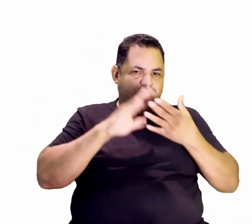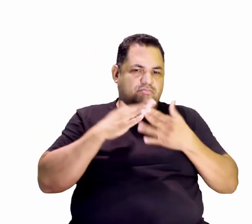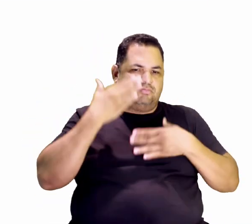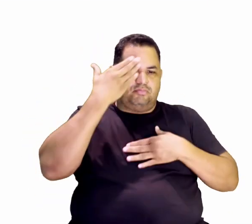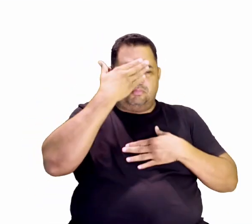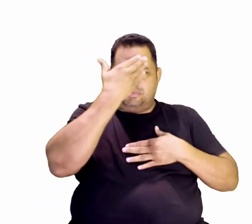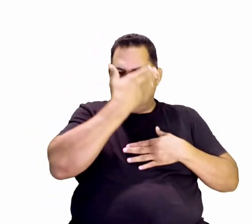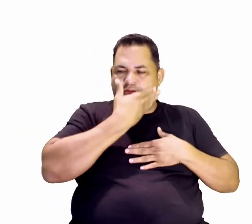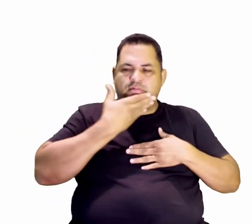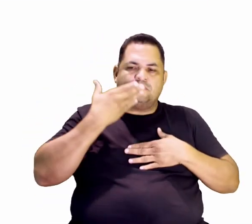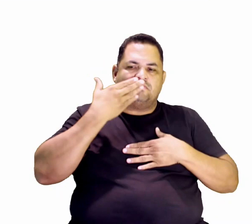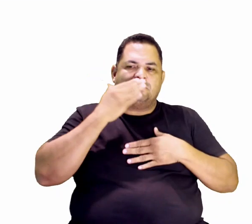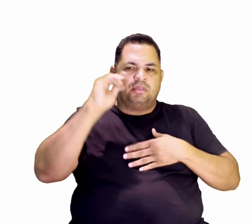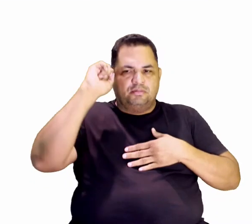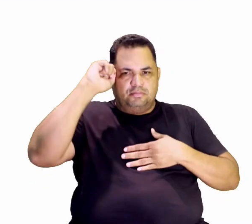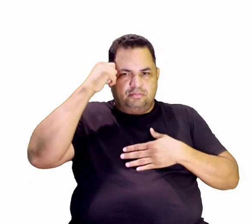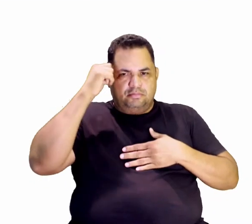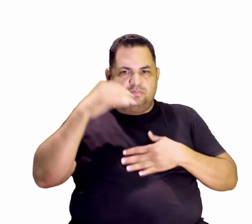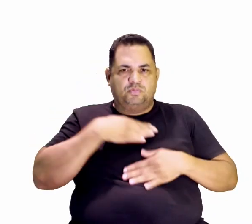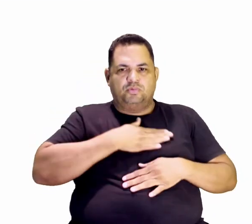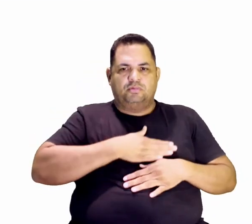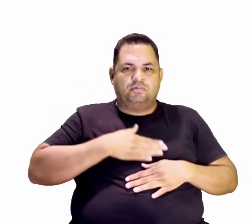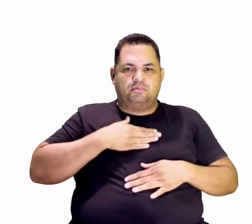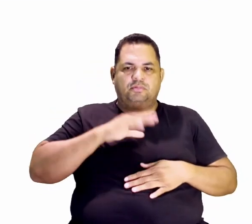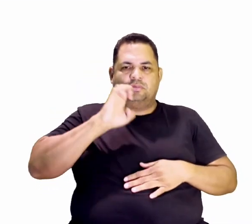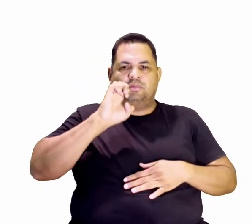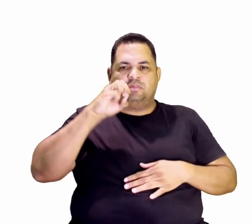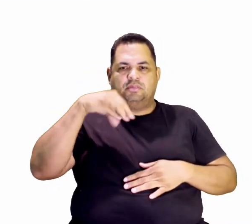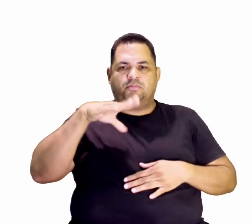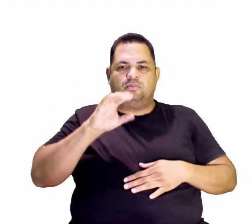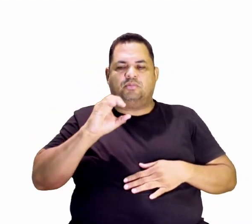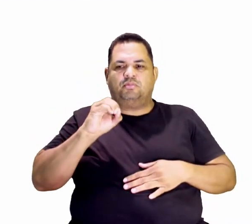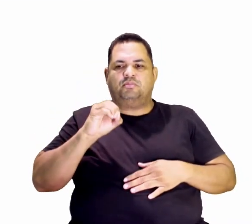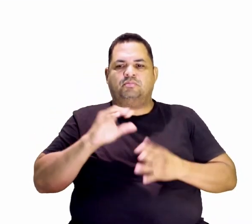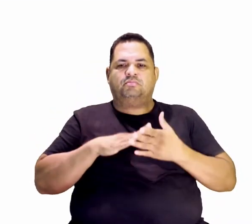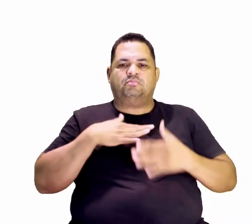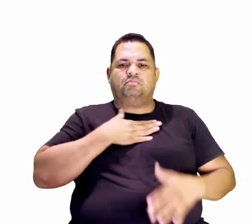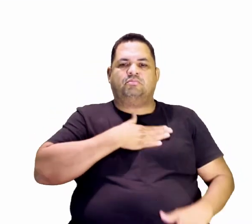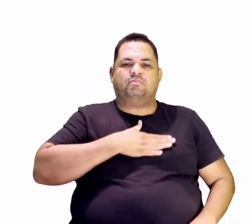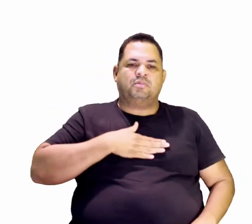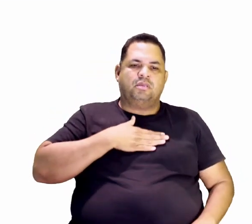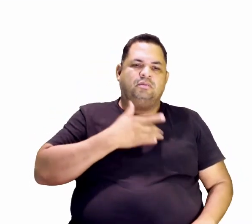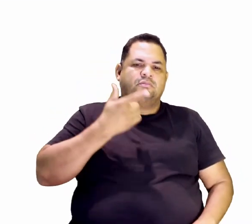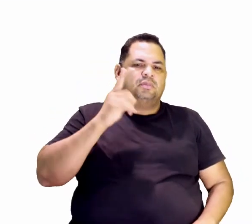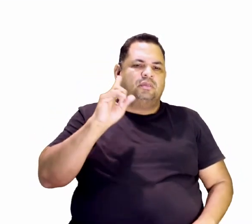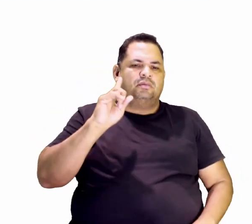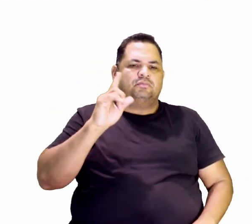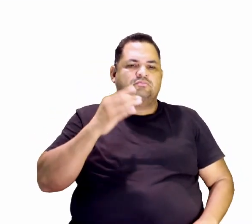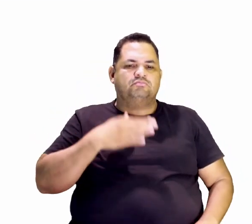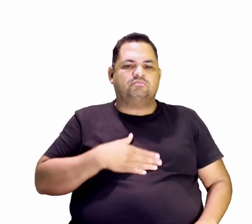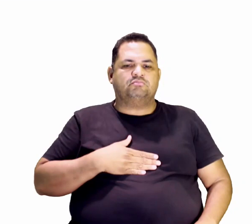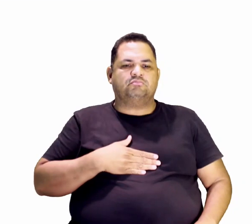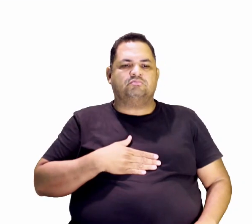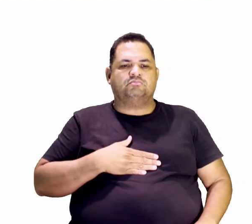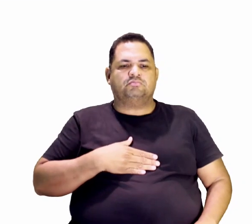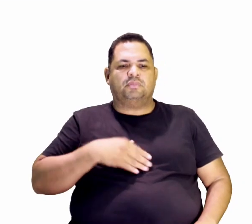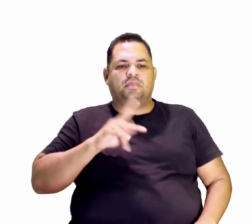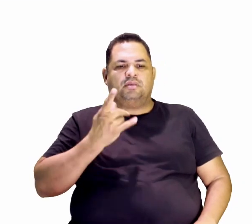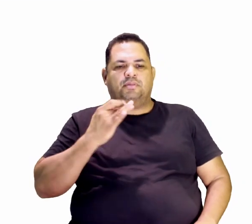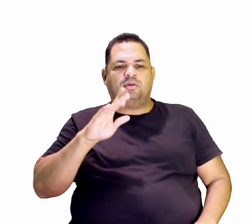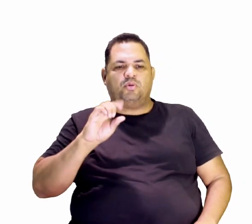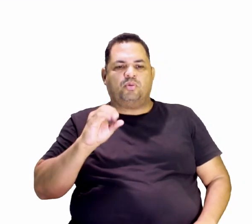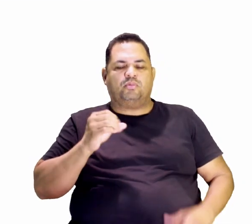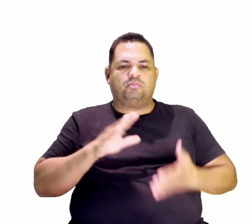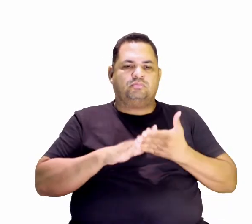tom de preto, então eu gosto mais do emo. Ah, não, prof, eu já gosto mais do hip hop, gosto de fazer ali uns